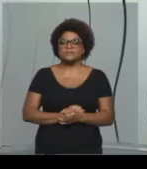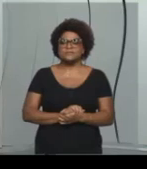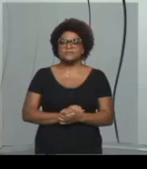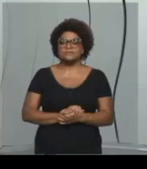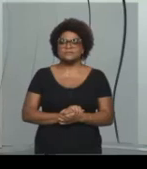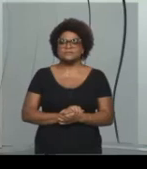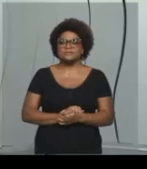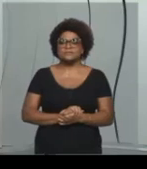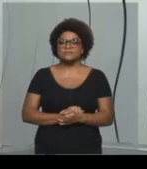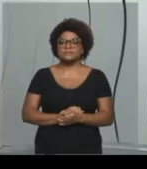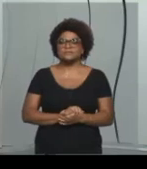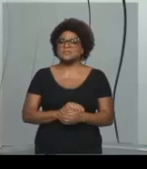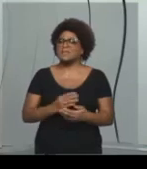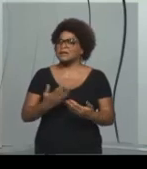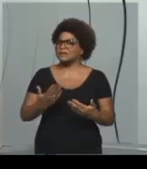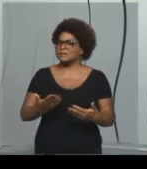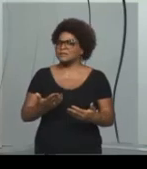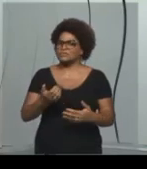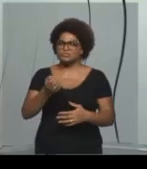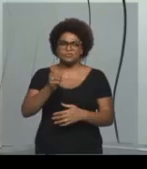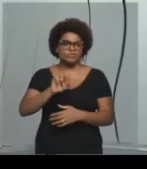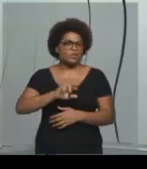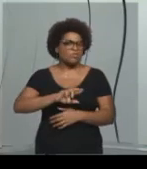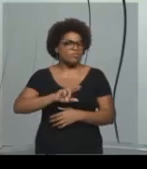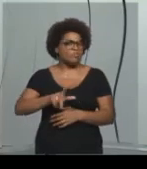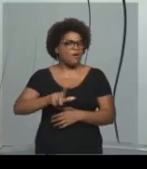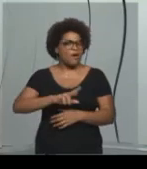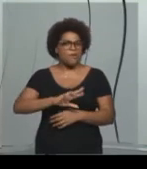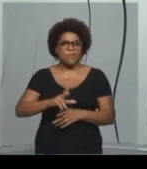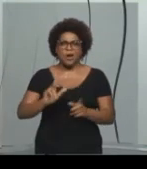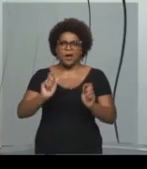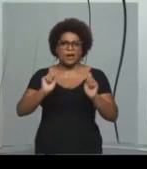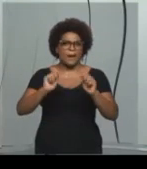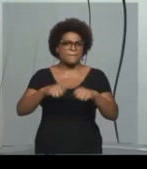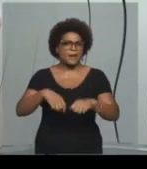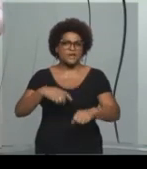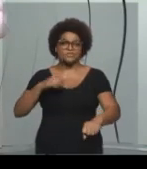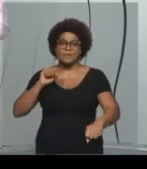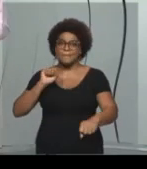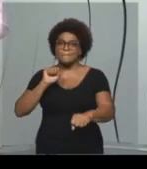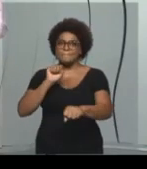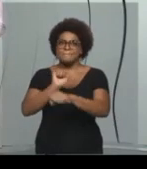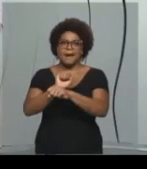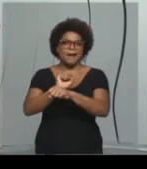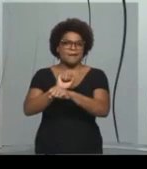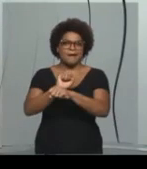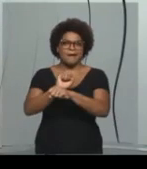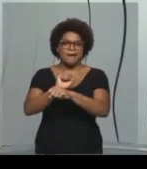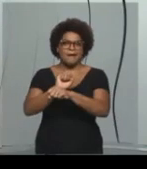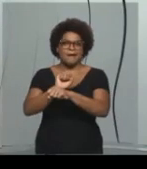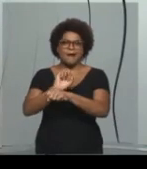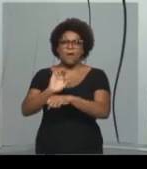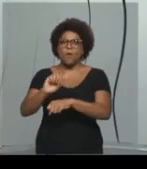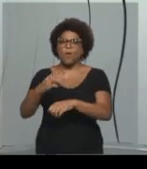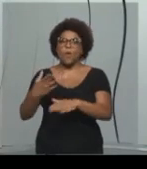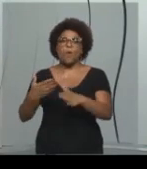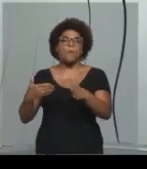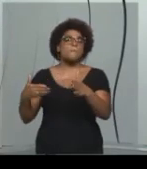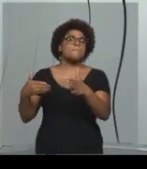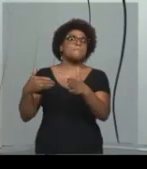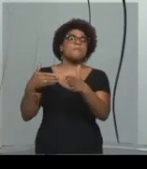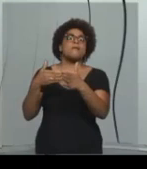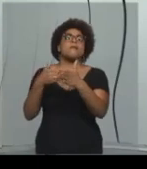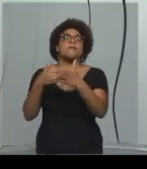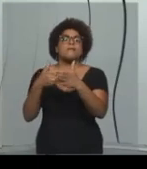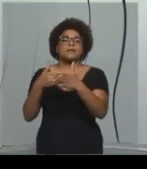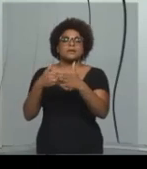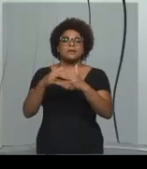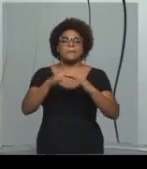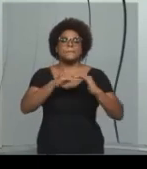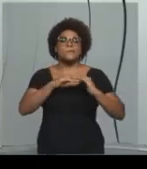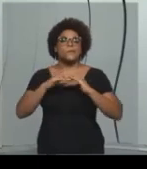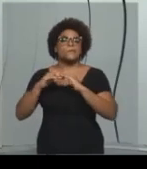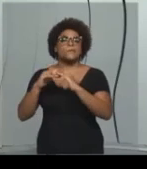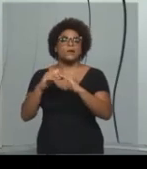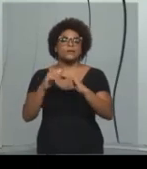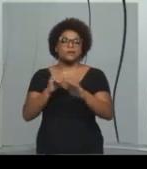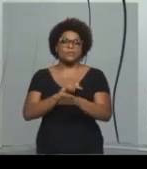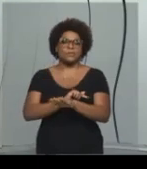capaz de obstaculizar ou de colocar obstáculos na padronização,